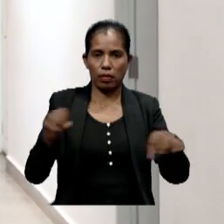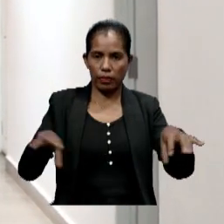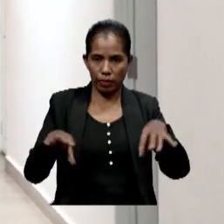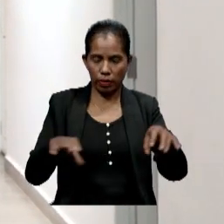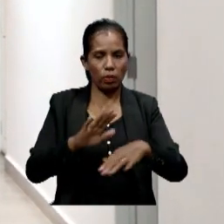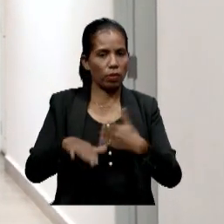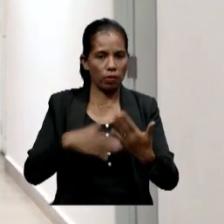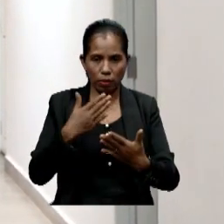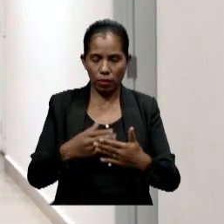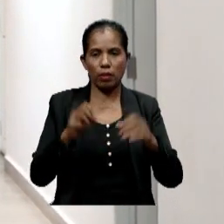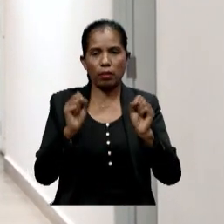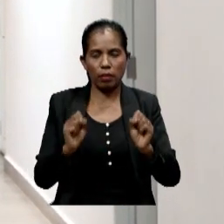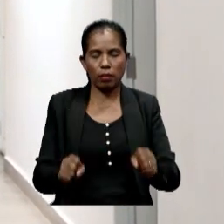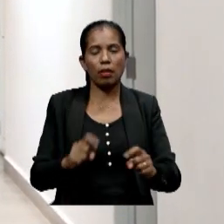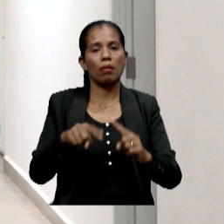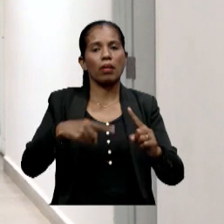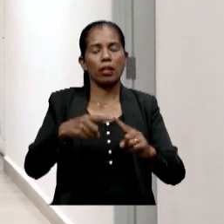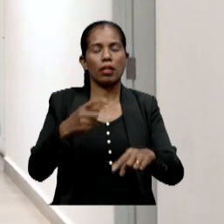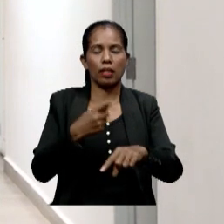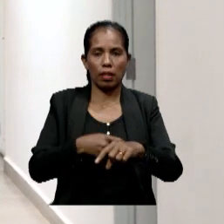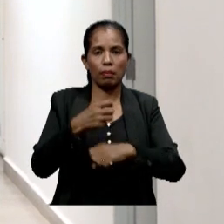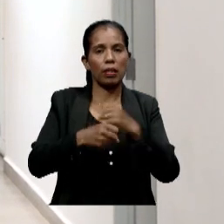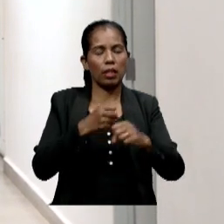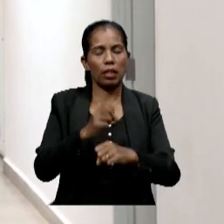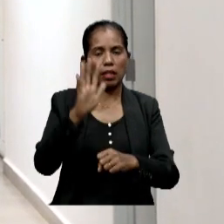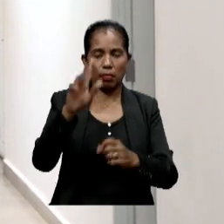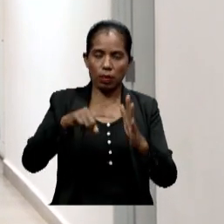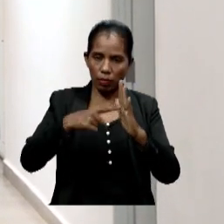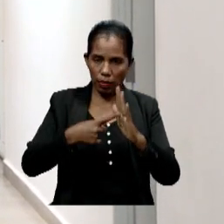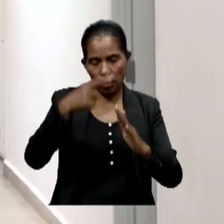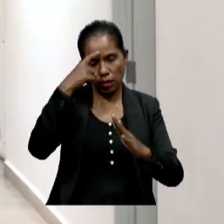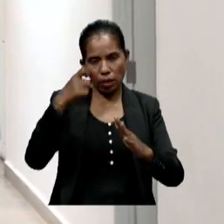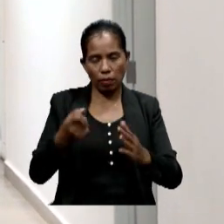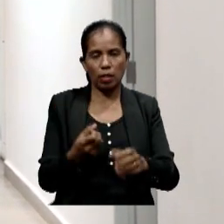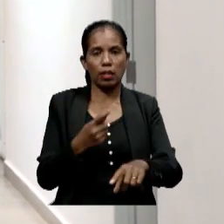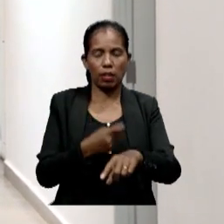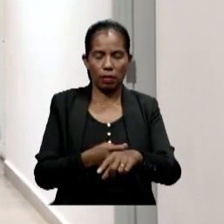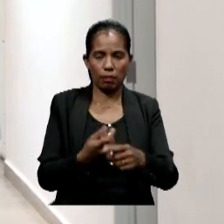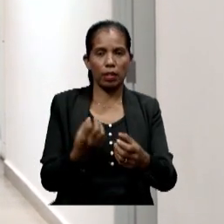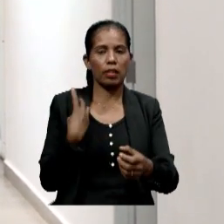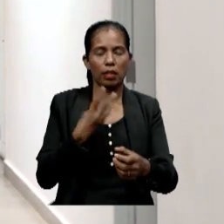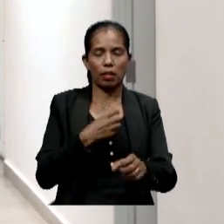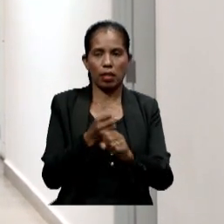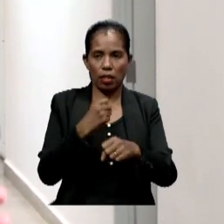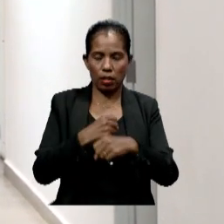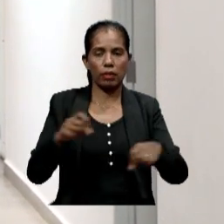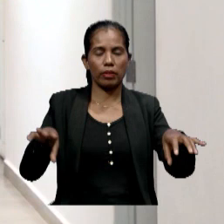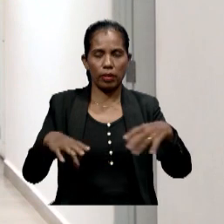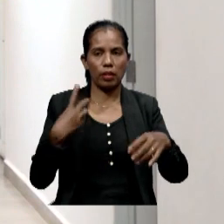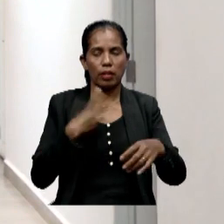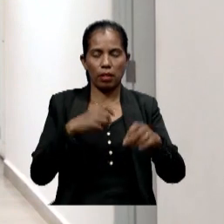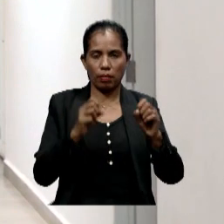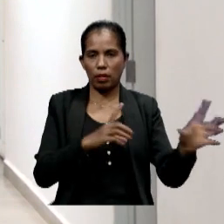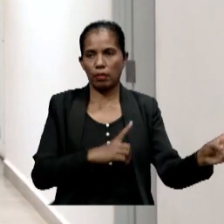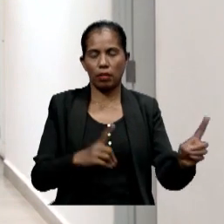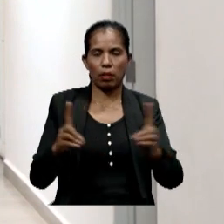ne hotu hodinu ne ban hira tempo tinan lima ne hahu tamba ida ne mak periodo tempo mai ita halo serviço ne ita bele